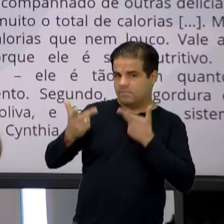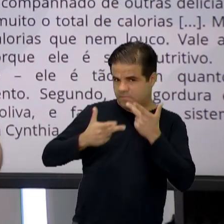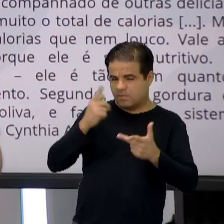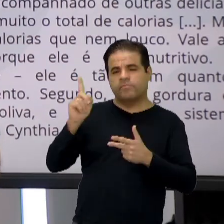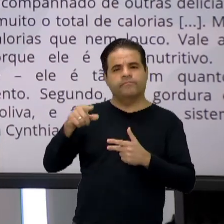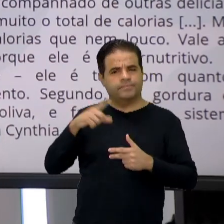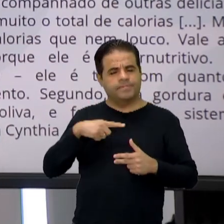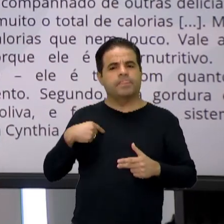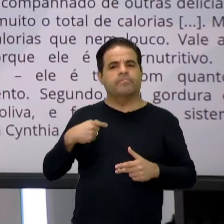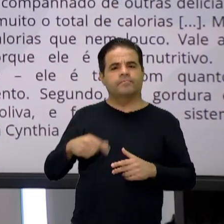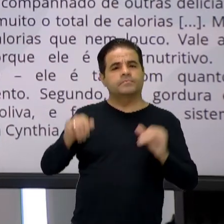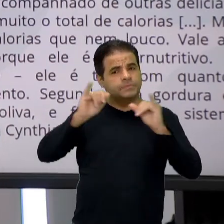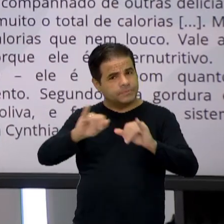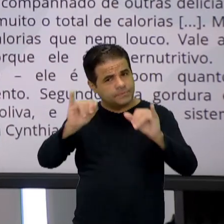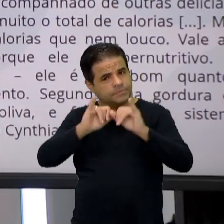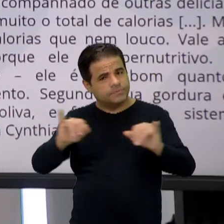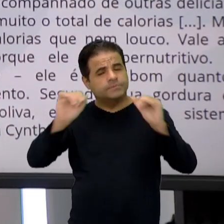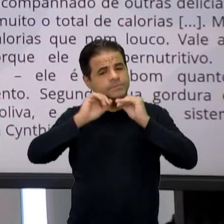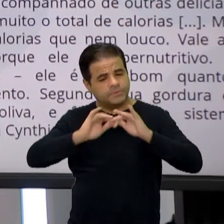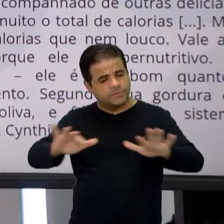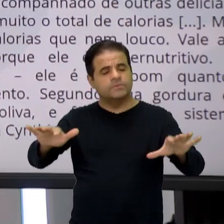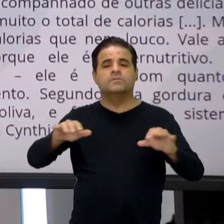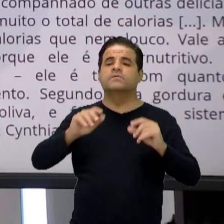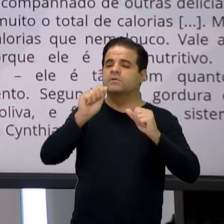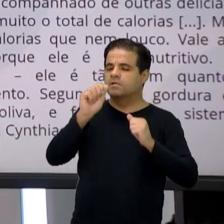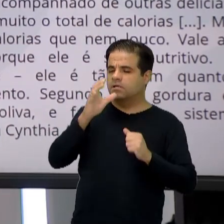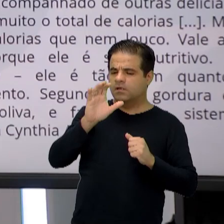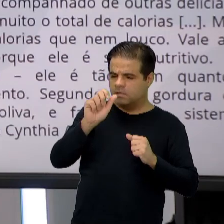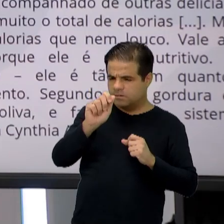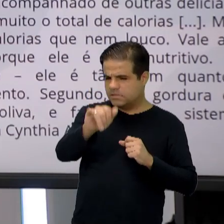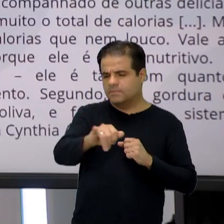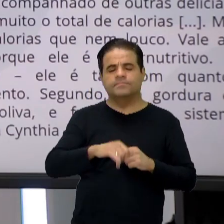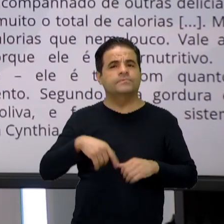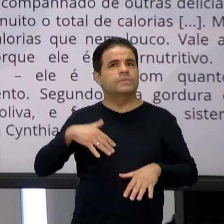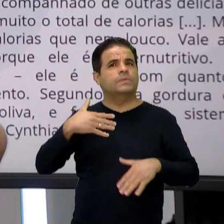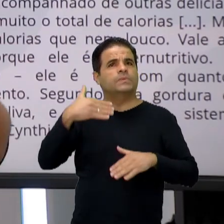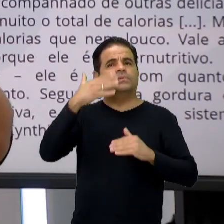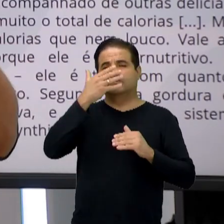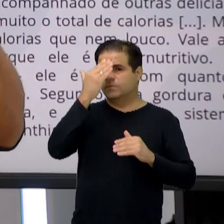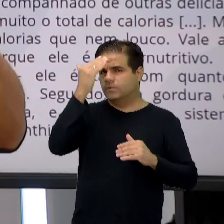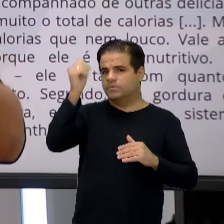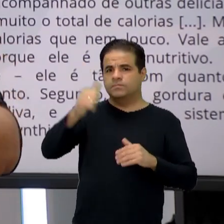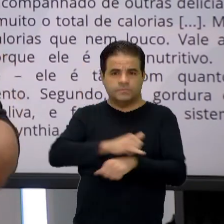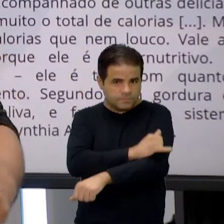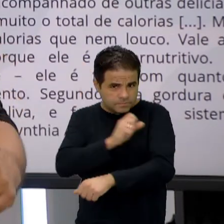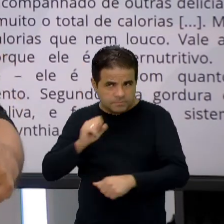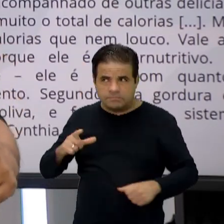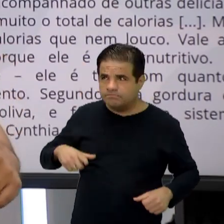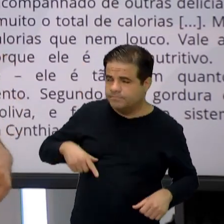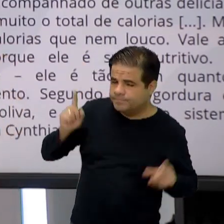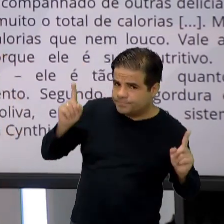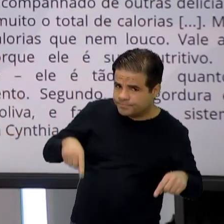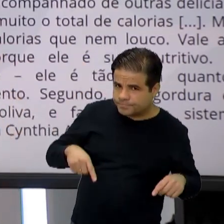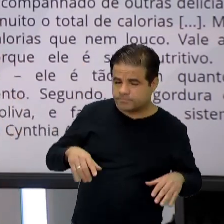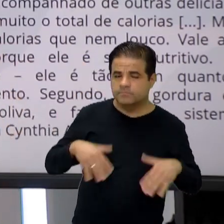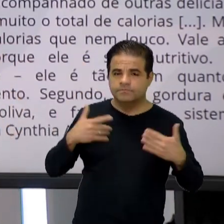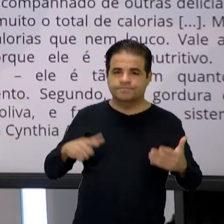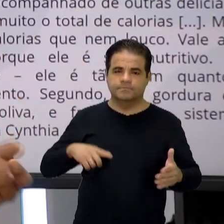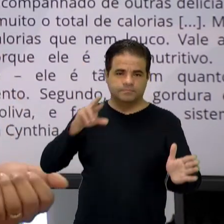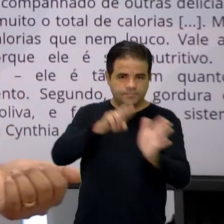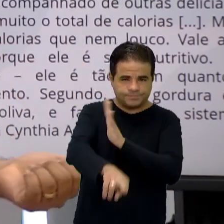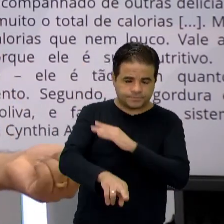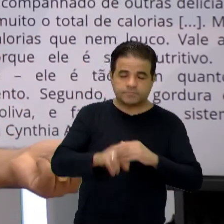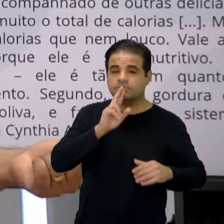fala, ela foi propagada de que o açaí é uma das frutas mais calóricas que existe. Aí vem a pergunta, será? E aí vem uma